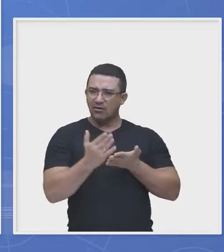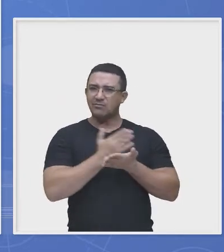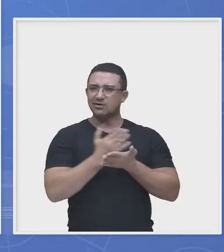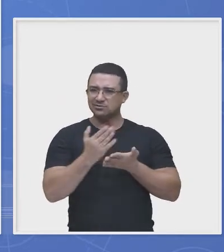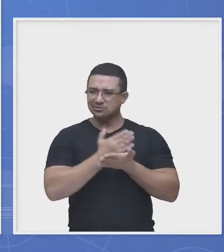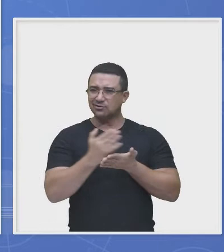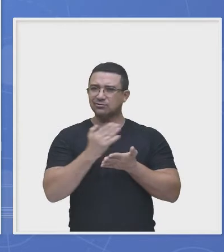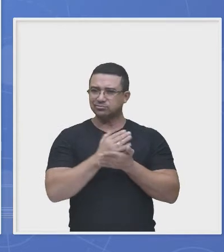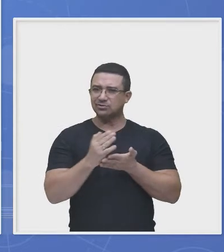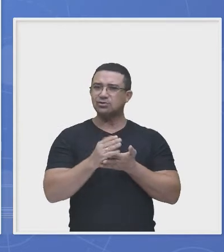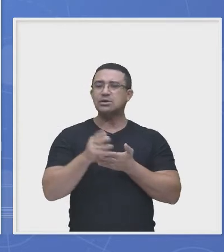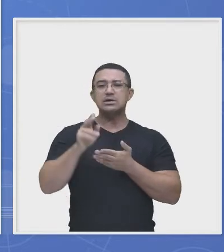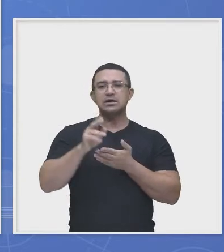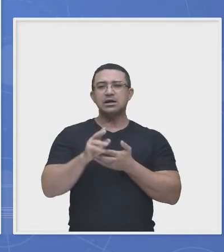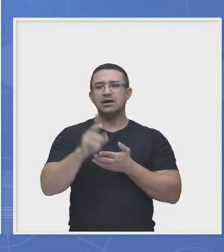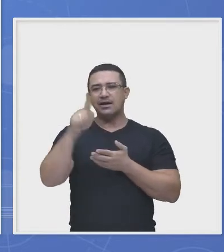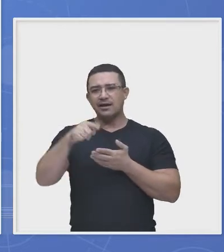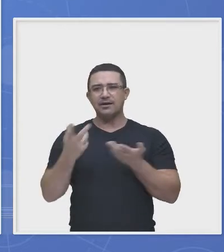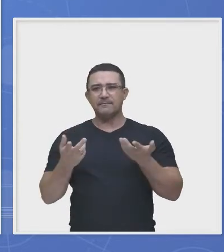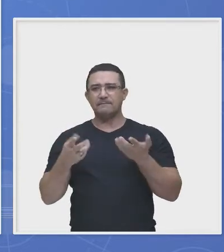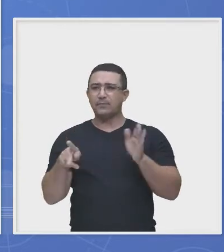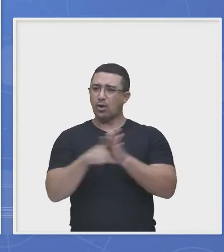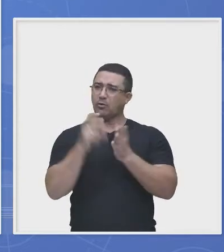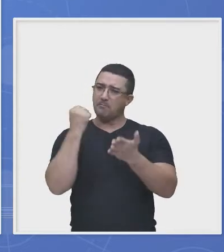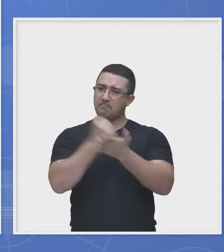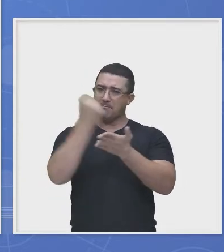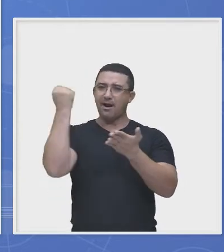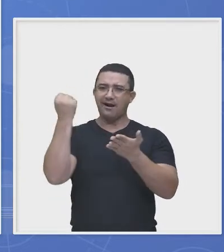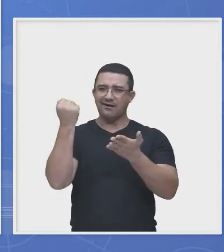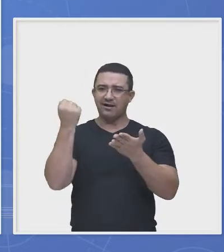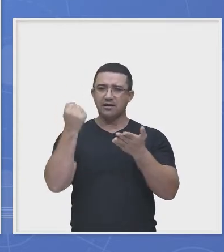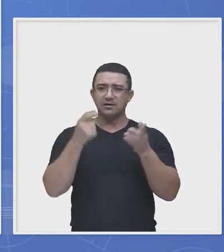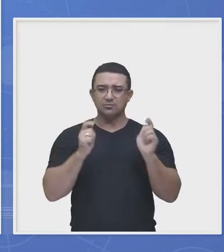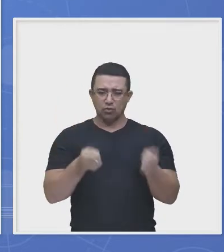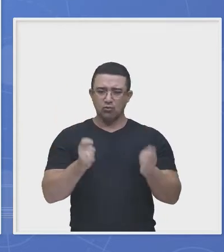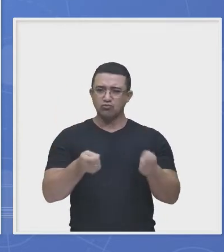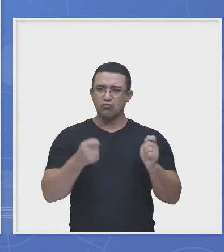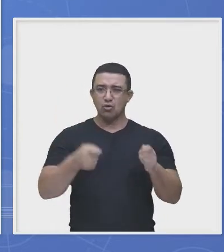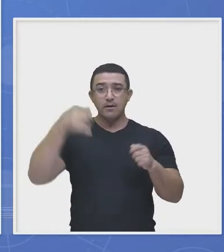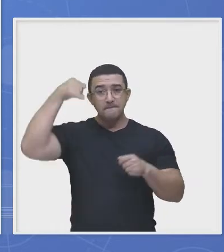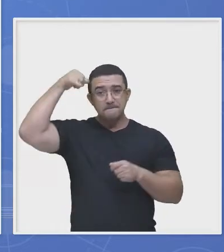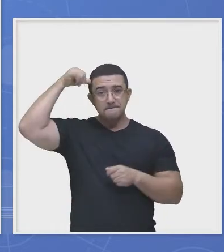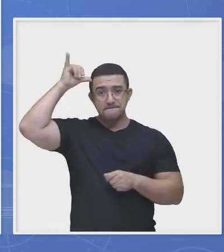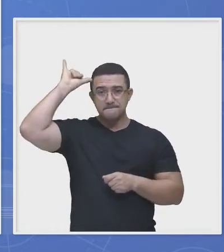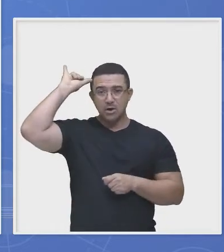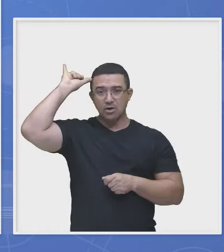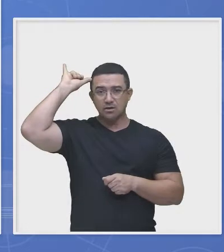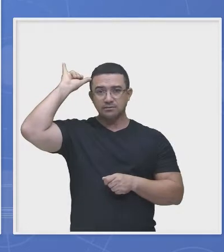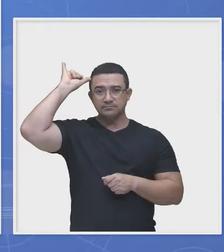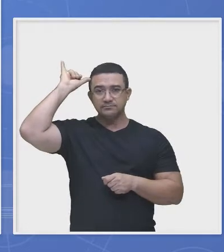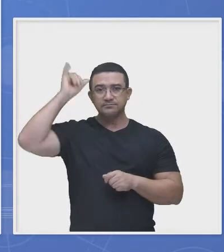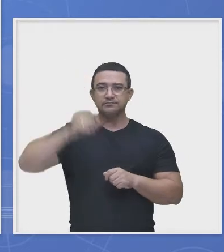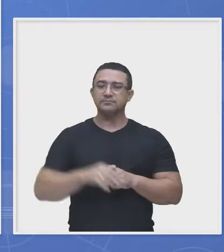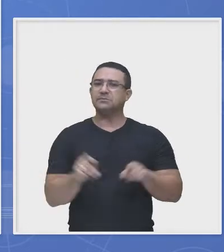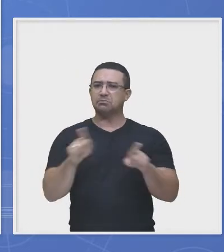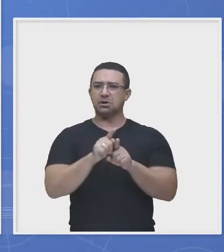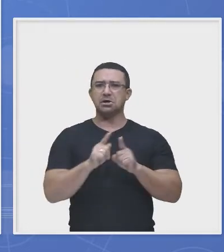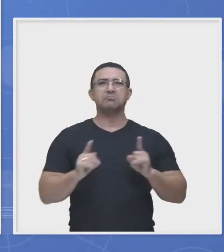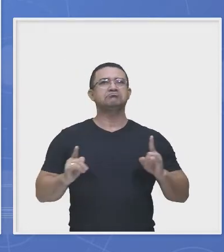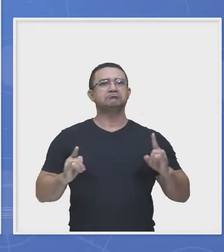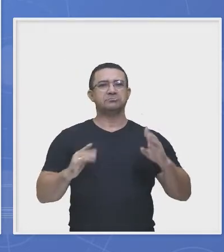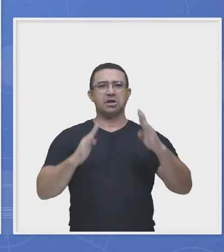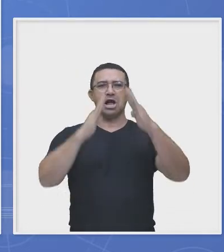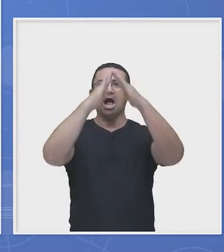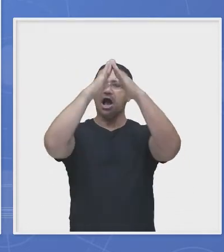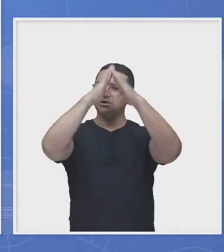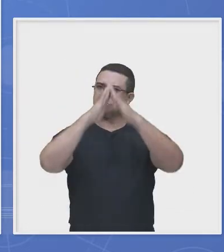restinante símbolo do viver colonial, o carro de boi. Erguem-se por ali soberbos casarões apalaçados